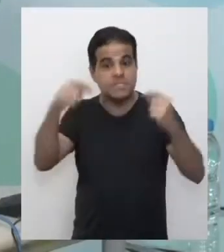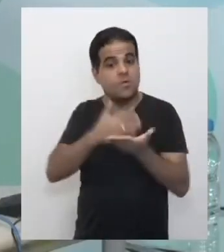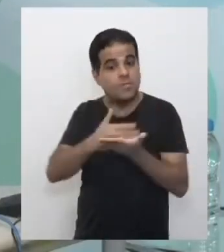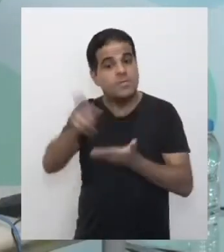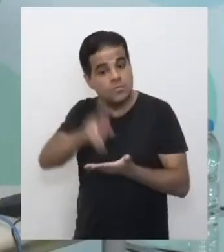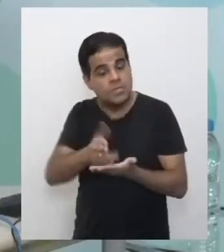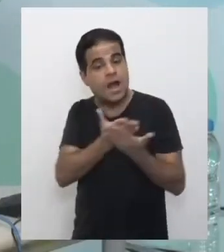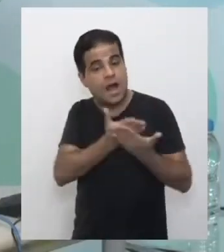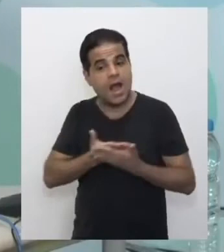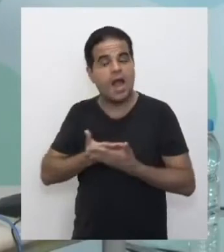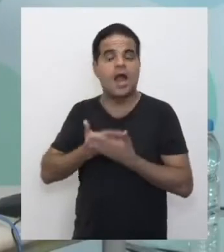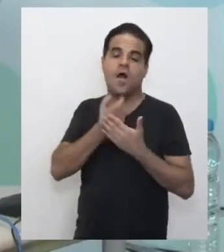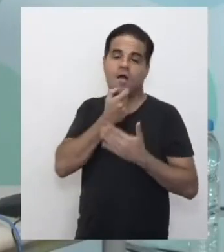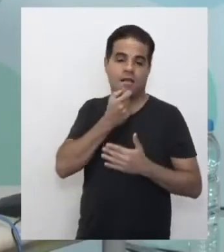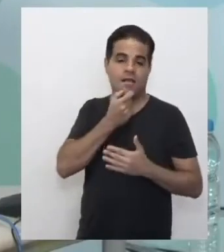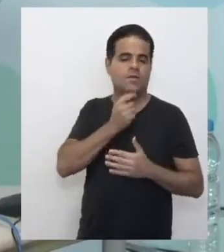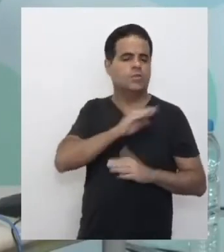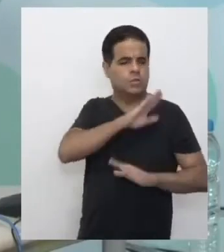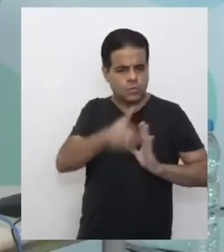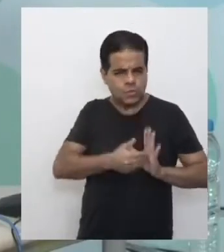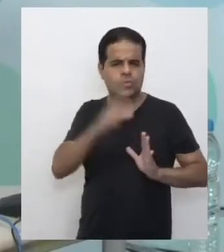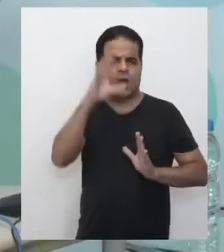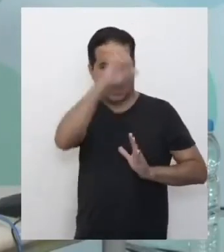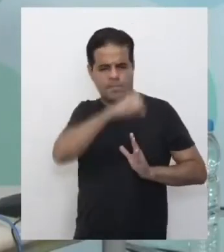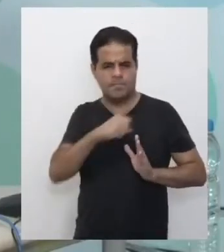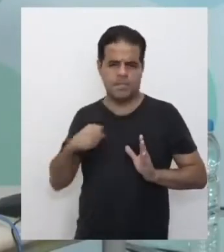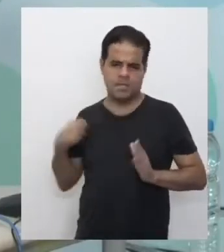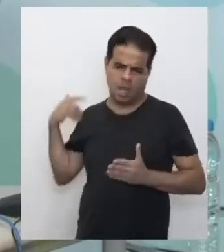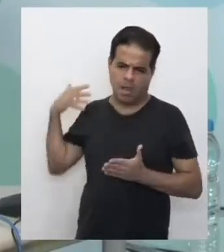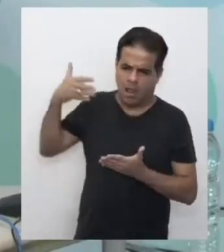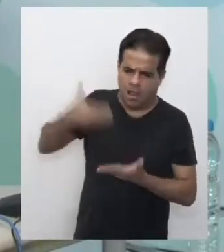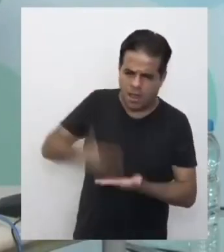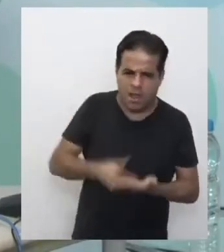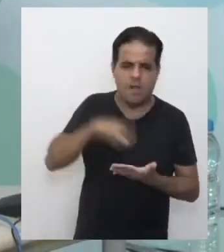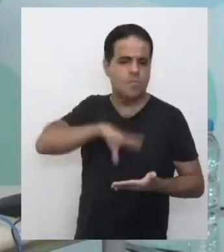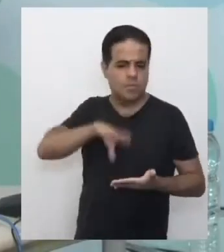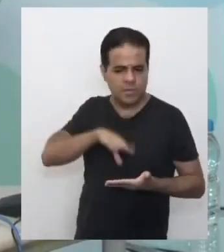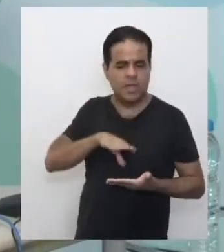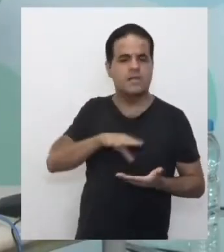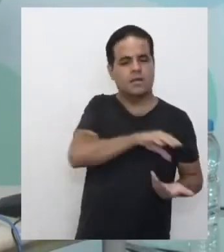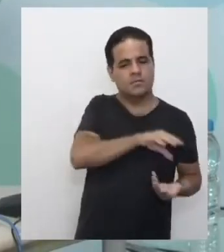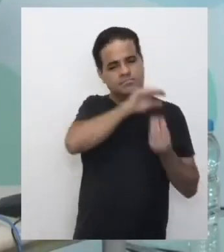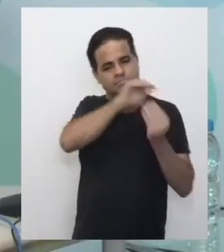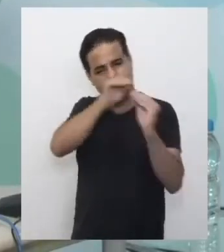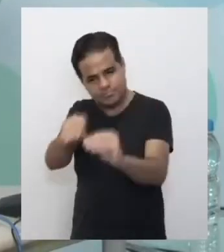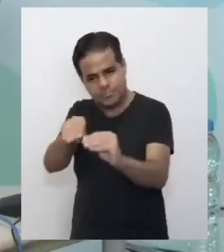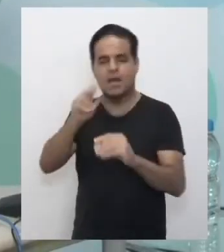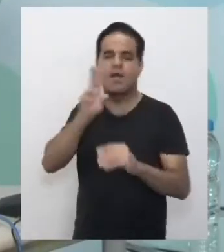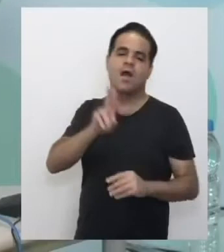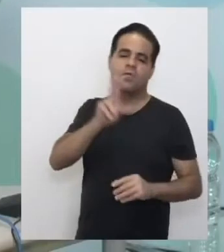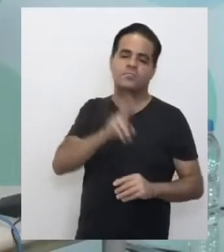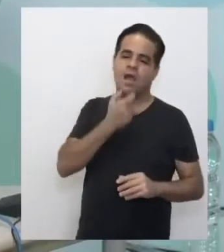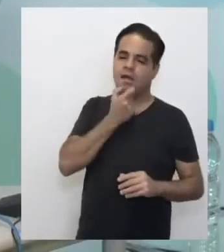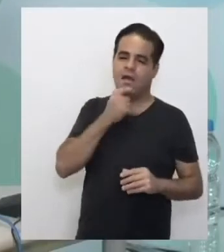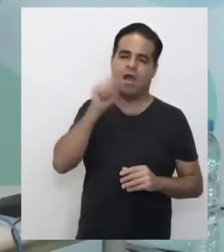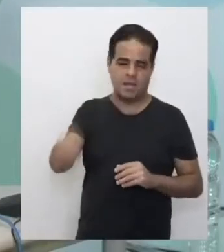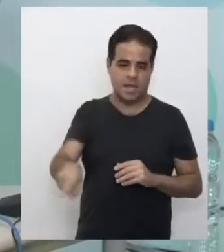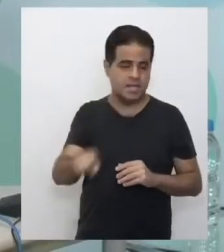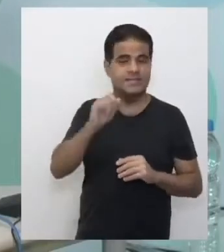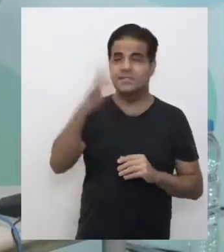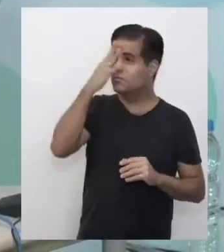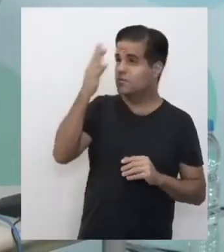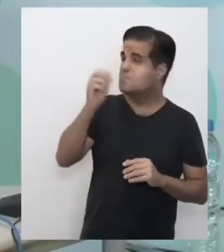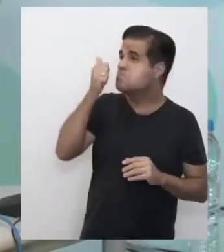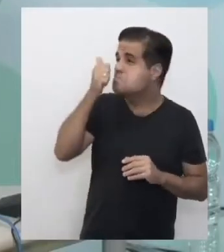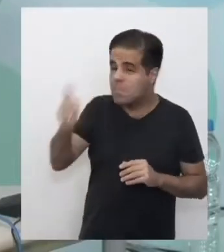O conhecimento que vocês têm aí de tudo que vocês aprenderam em língua portuguesa agora, e aí a gente joga para o inglês. Tá? Então, mesmo não entendendo